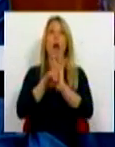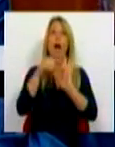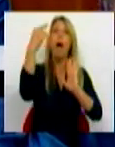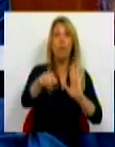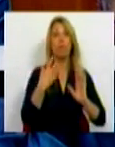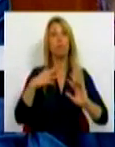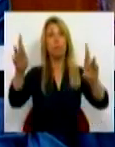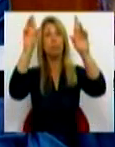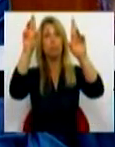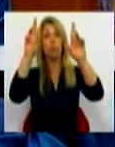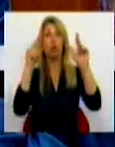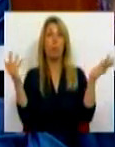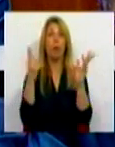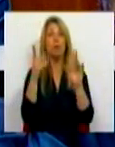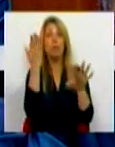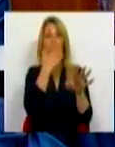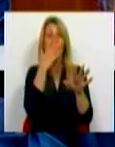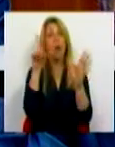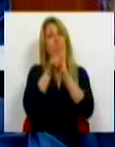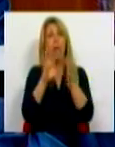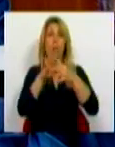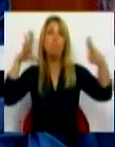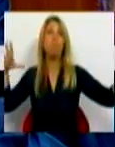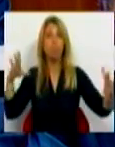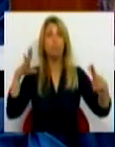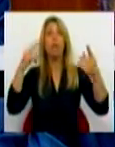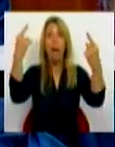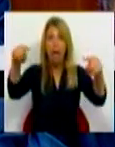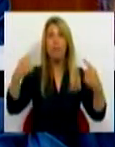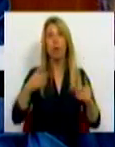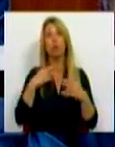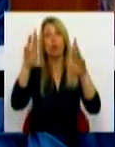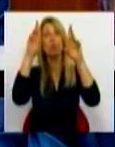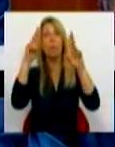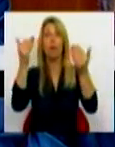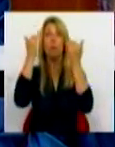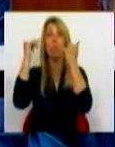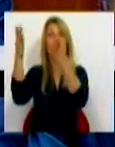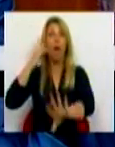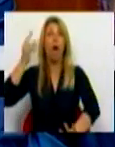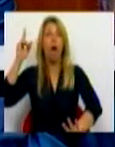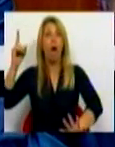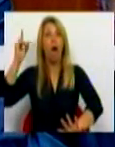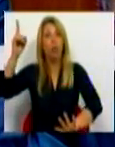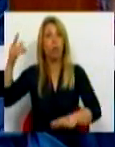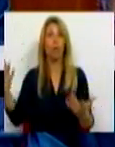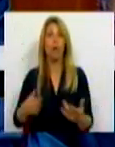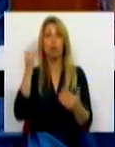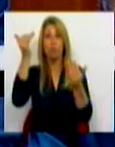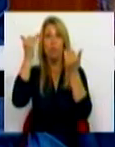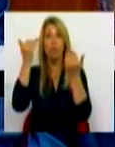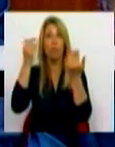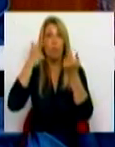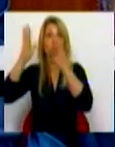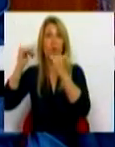cumprido o vosso dever de comunicar às autoridades próprias. Se algo de ilegal existia, espero que as autoridades judiciárias não tenham andado